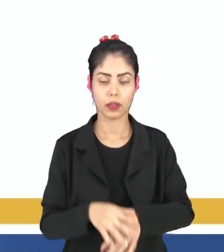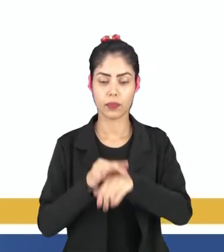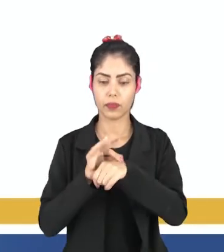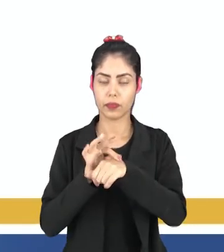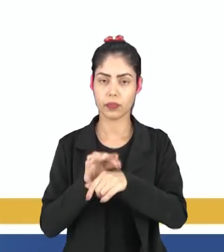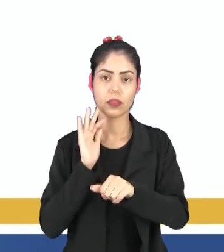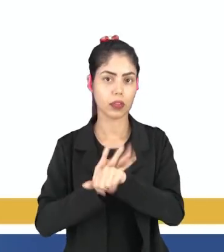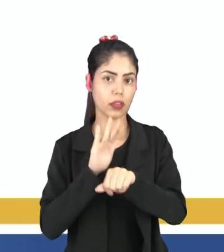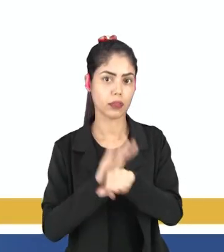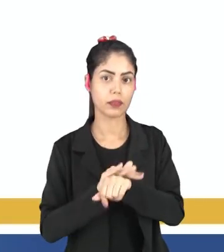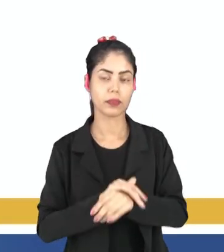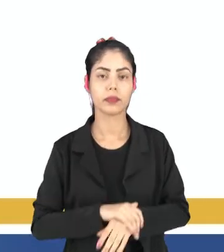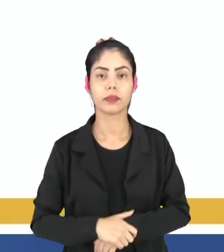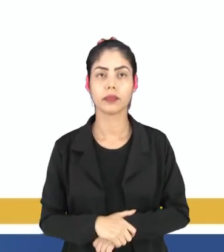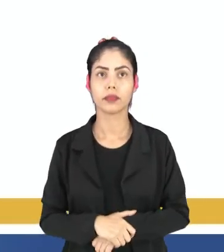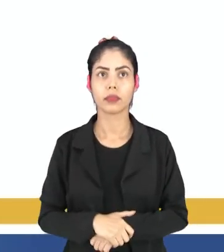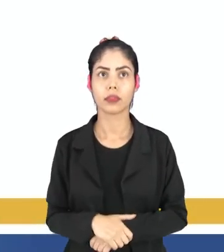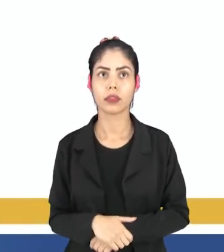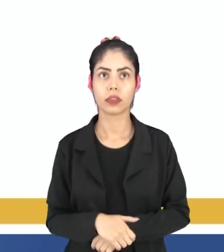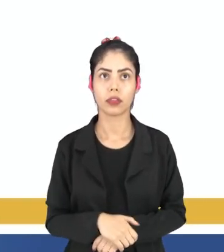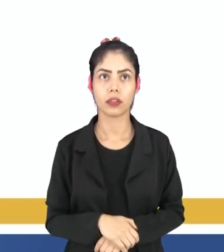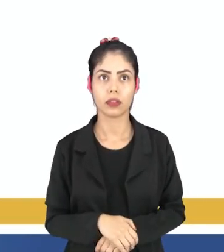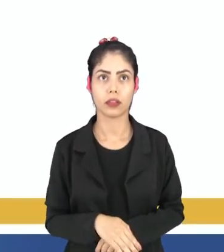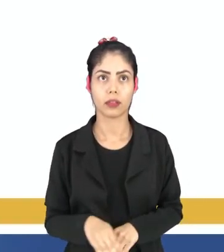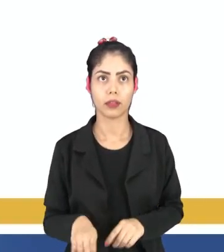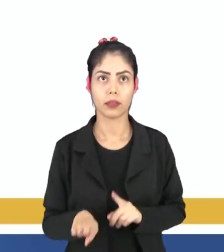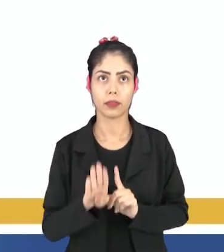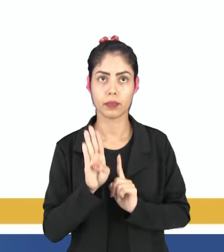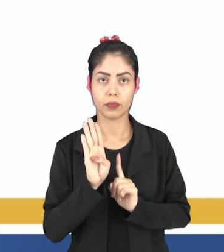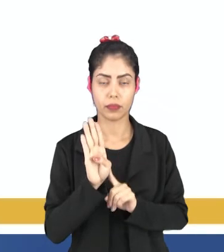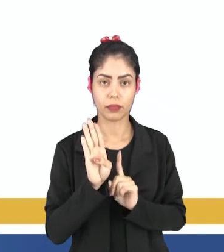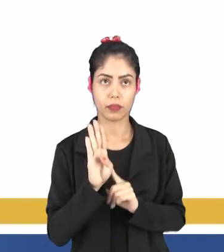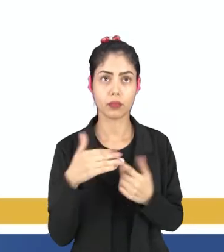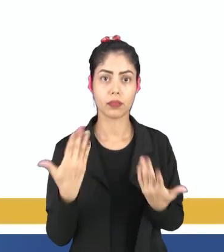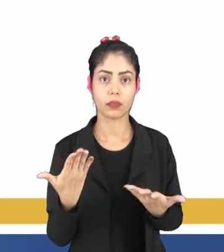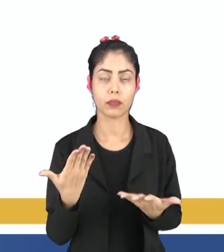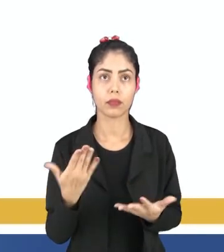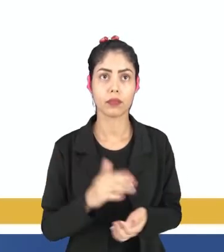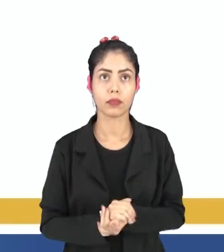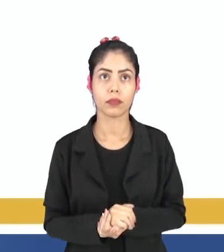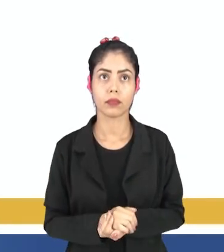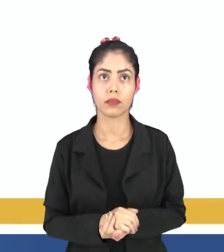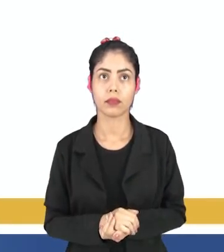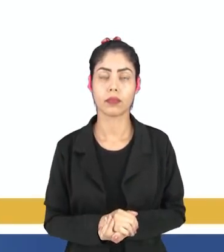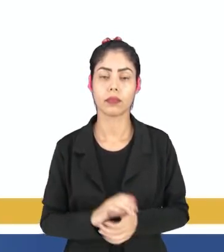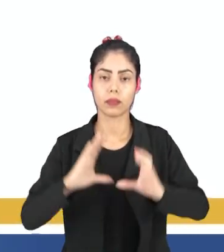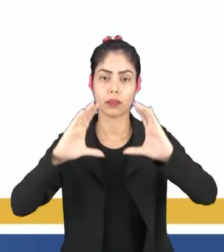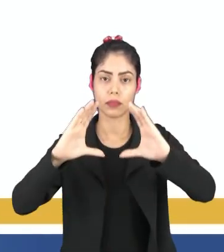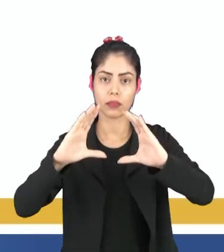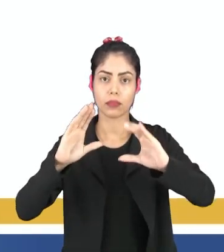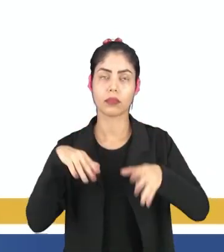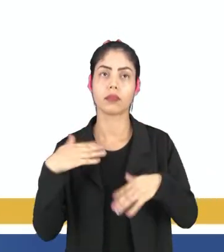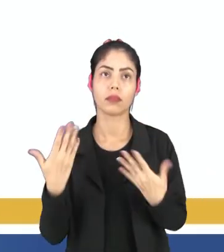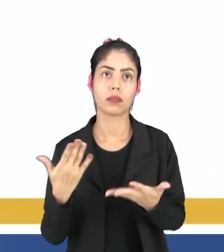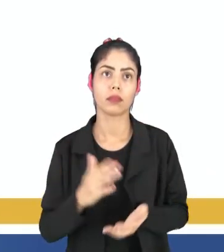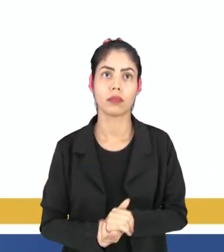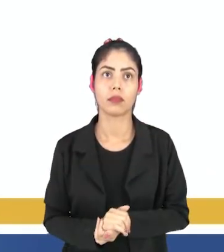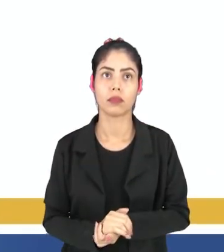carnes, ajuda na conservação. Qual é o método da 2 ali, da letra B, né, da segunda